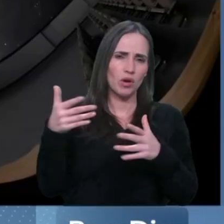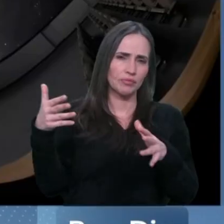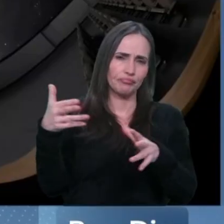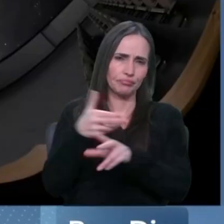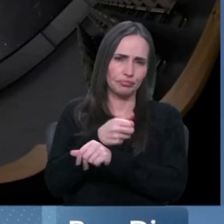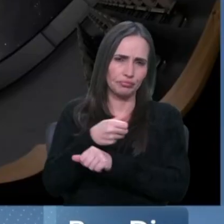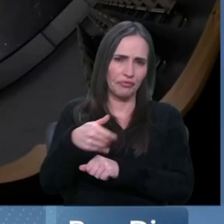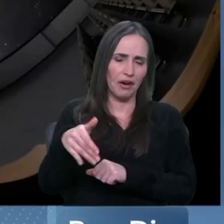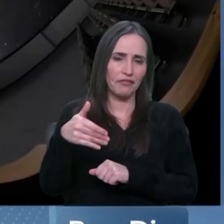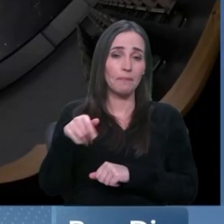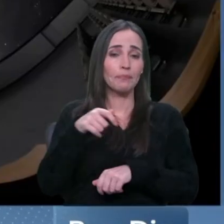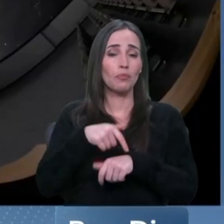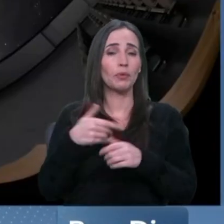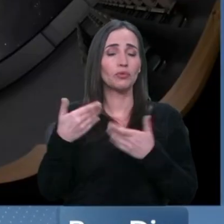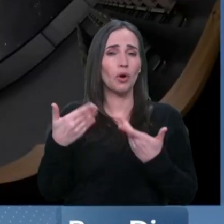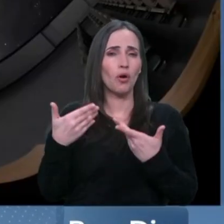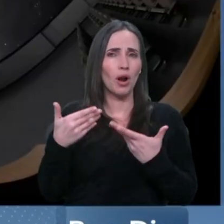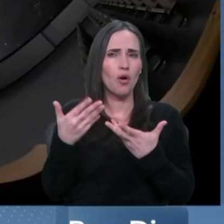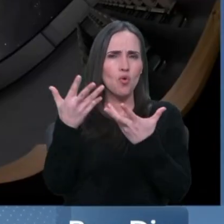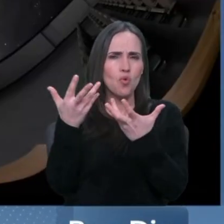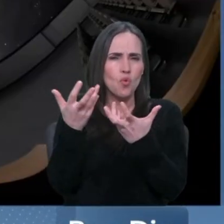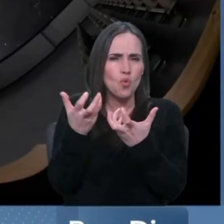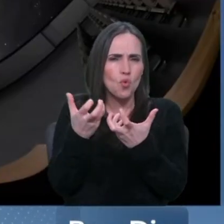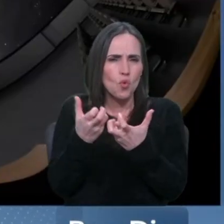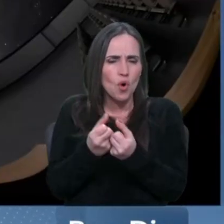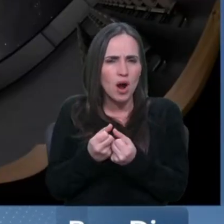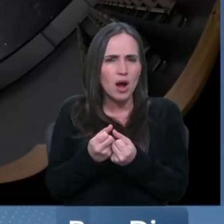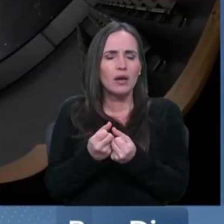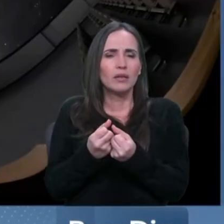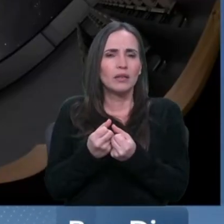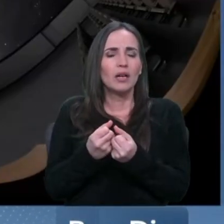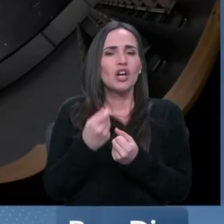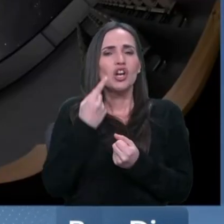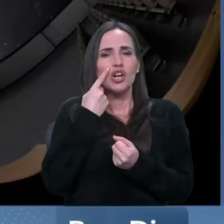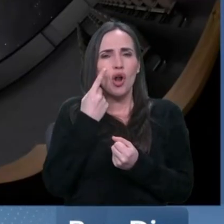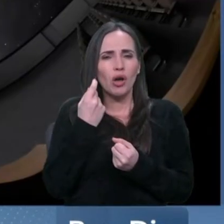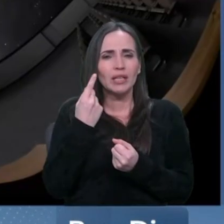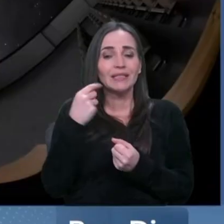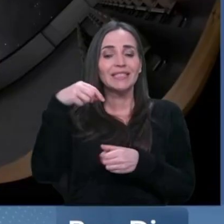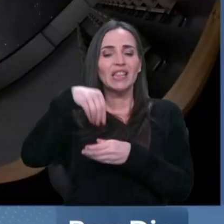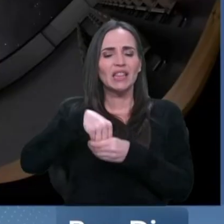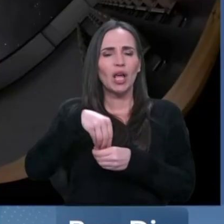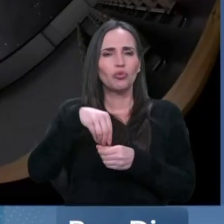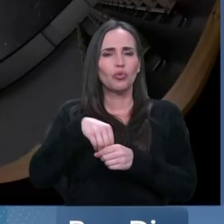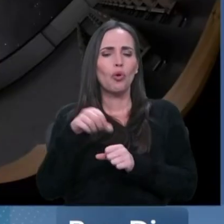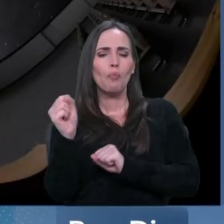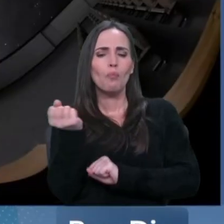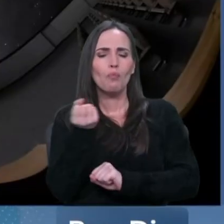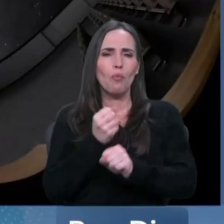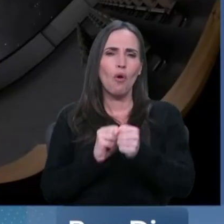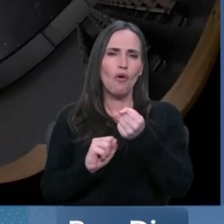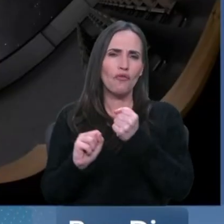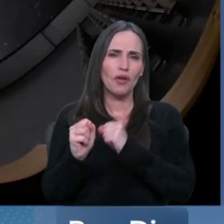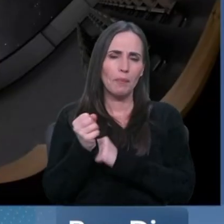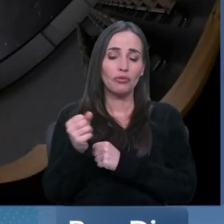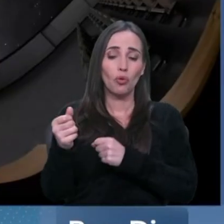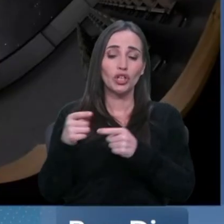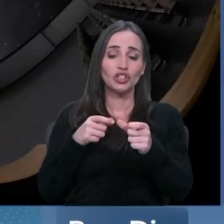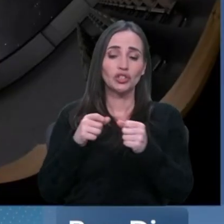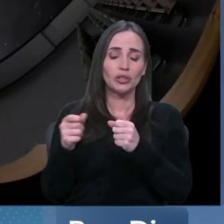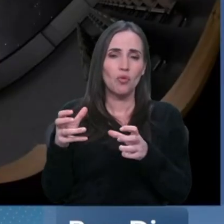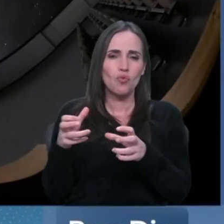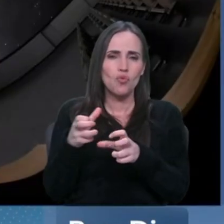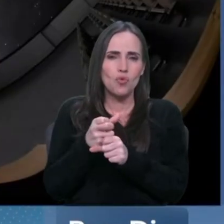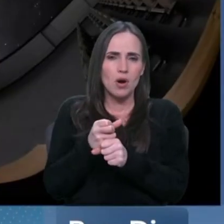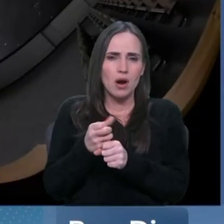gravidade faz-se sentir, a gravidade faz com que haja ali movimentos interiores em que há uma contração da estrela e ela